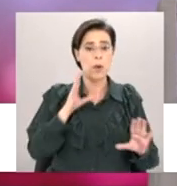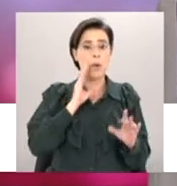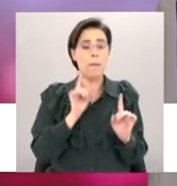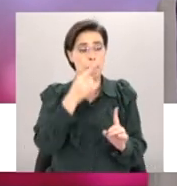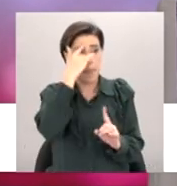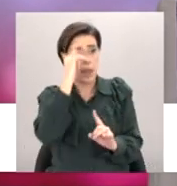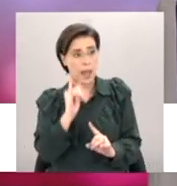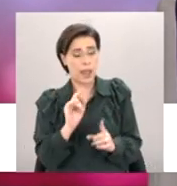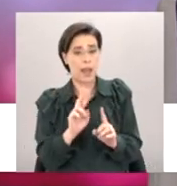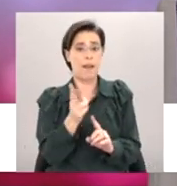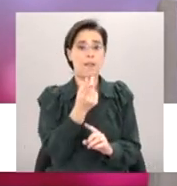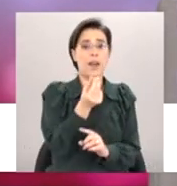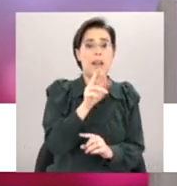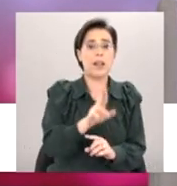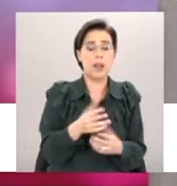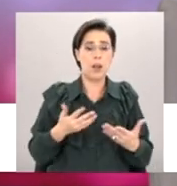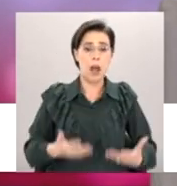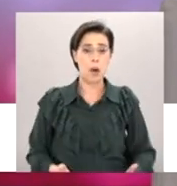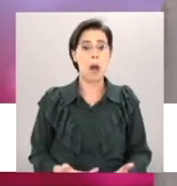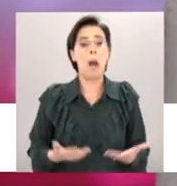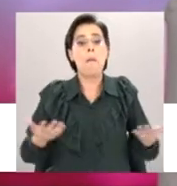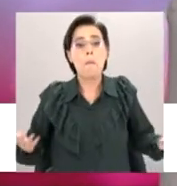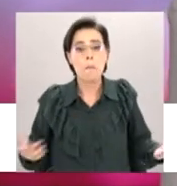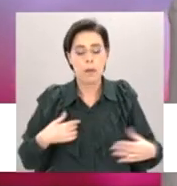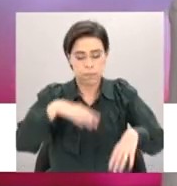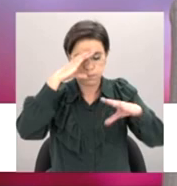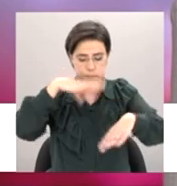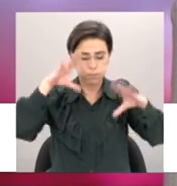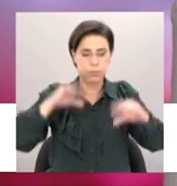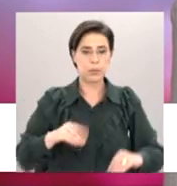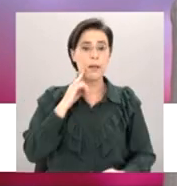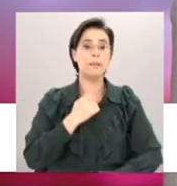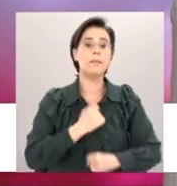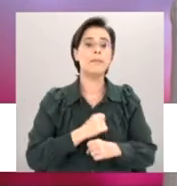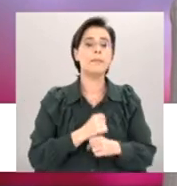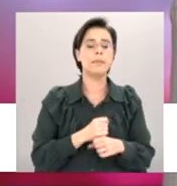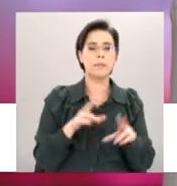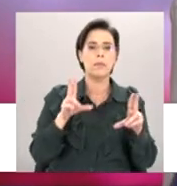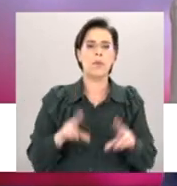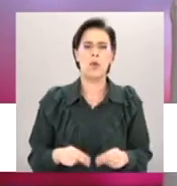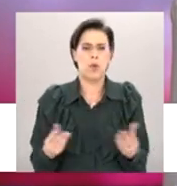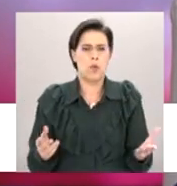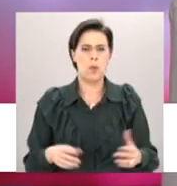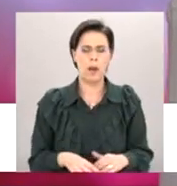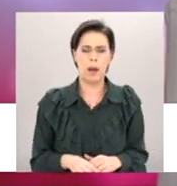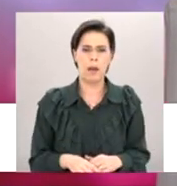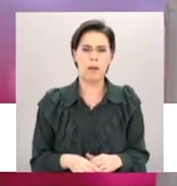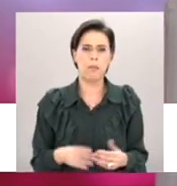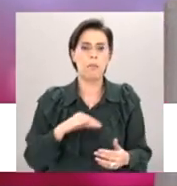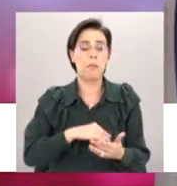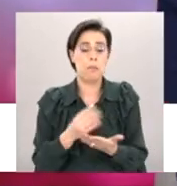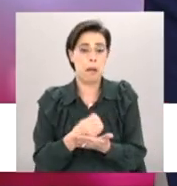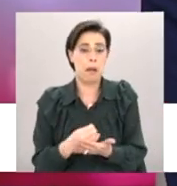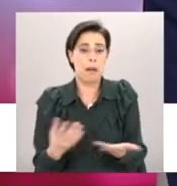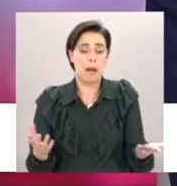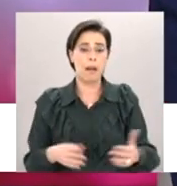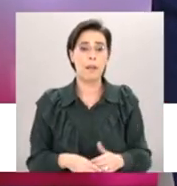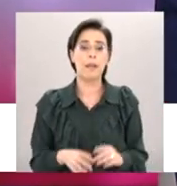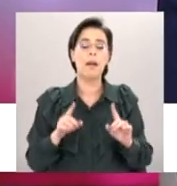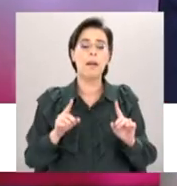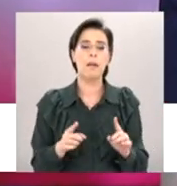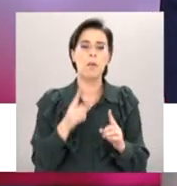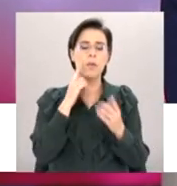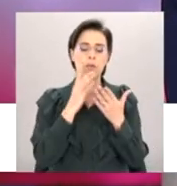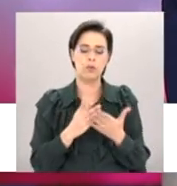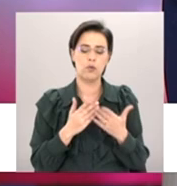sei se essa ideia das duas taxas do que está agora mas na verdade quem vive seu trabalho nunca fica não ganha nada com isso e